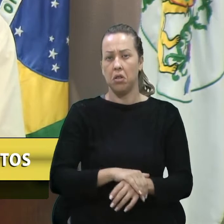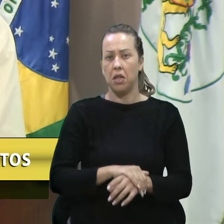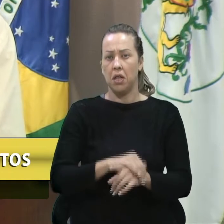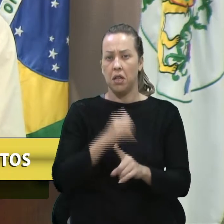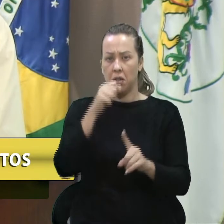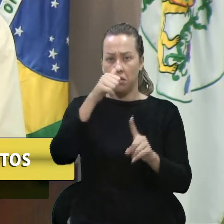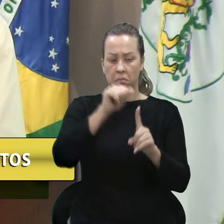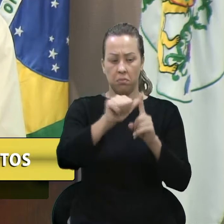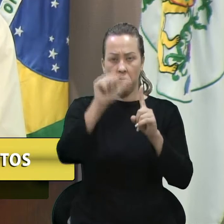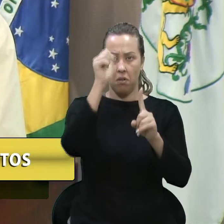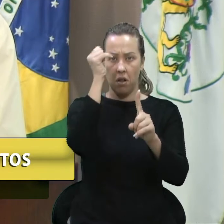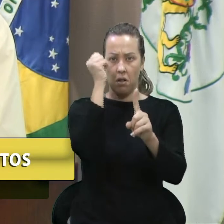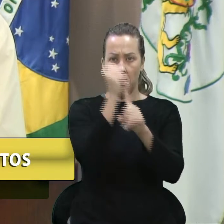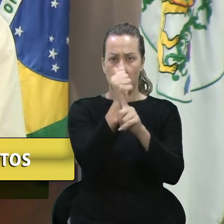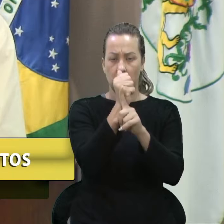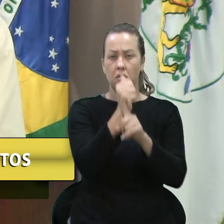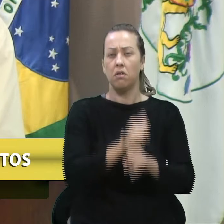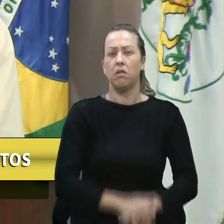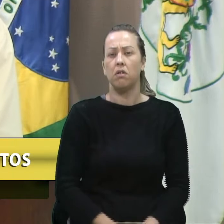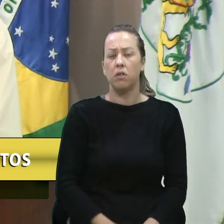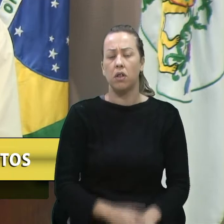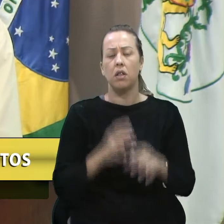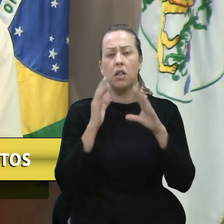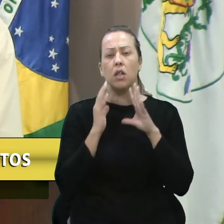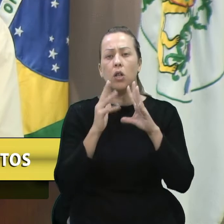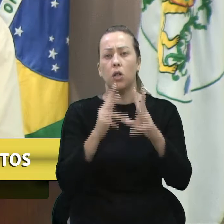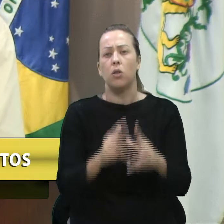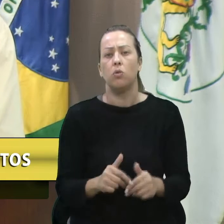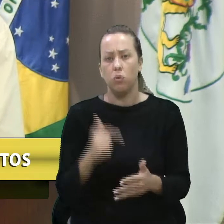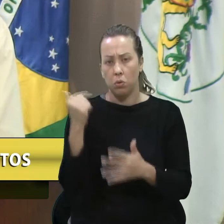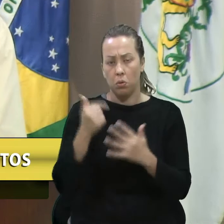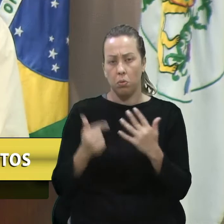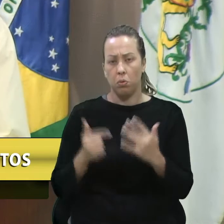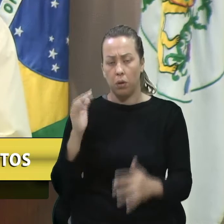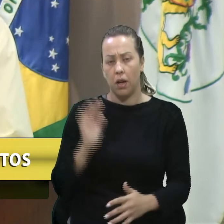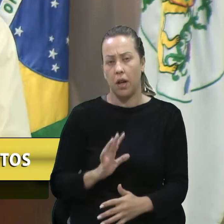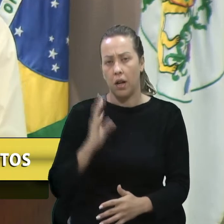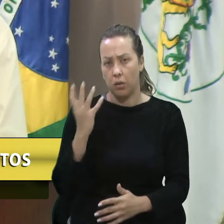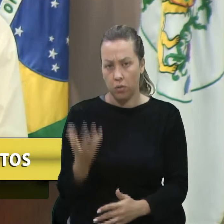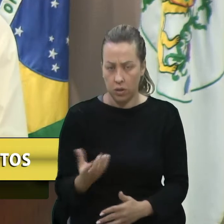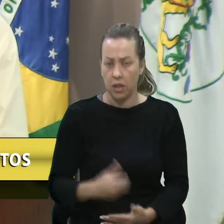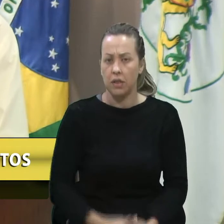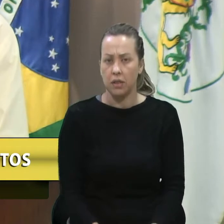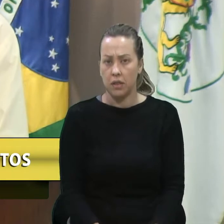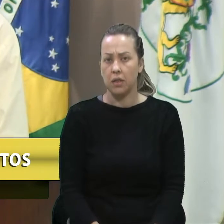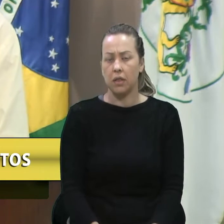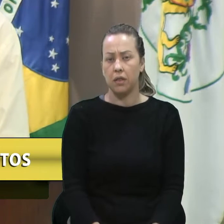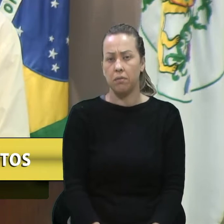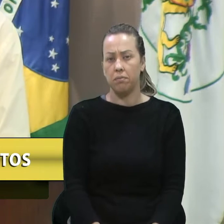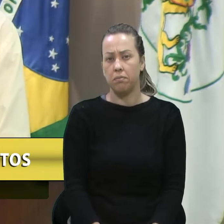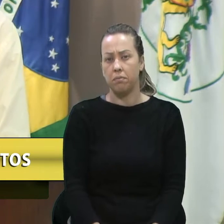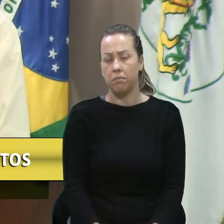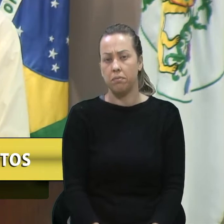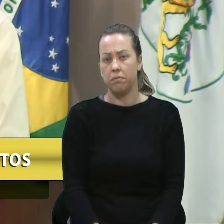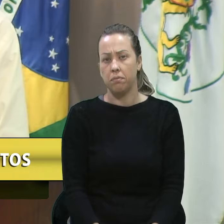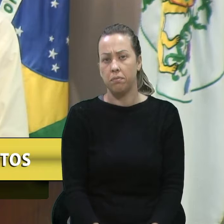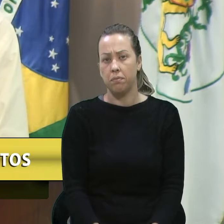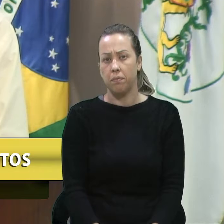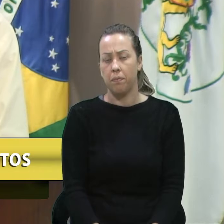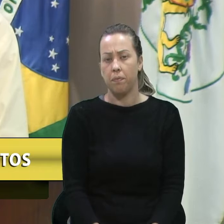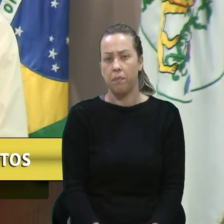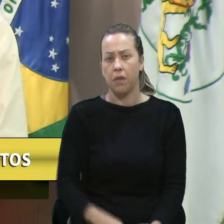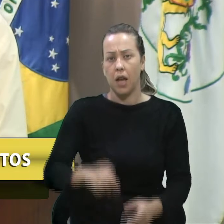feminicídios, enfim, todas essas mazelas que hoje está muito forte devido a algumas reclusões, né? A